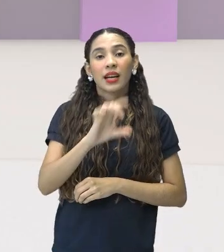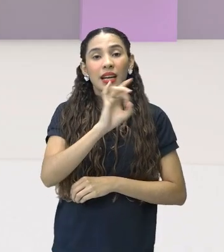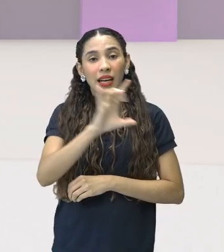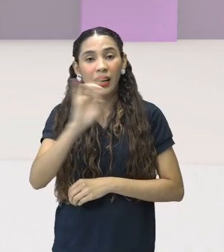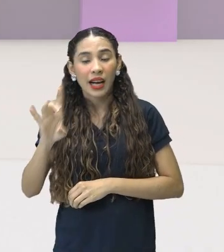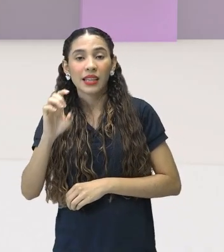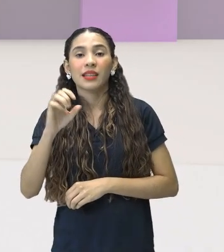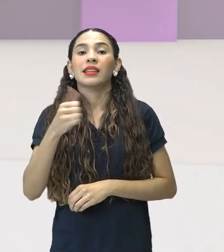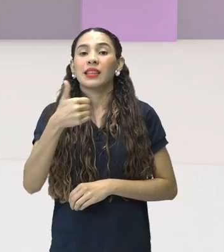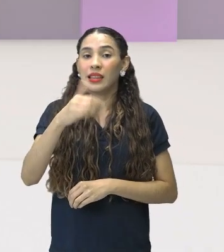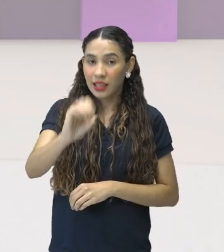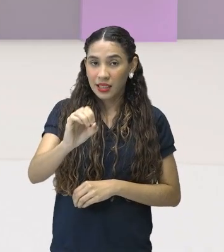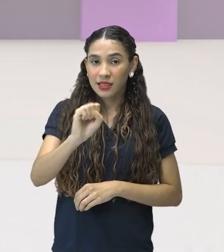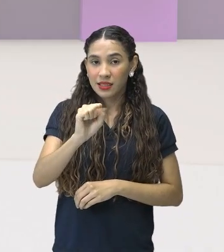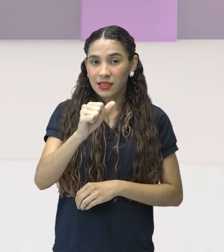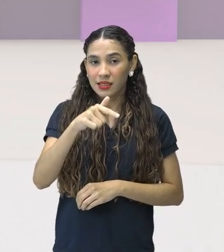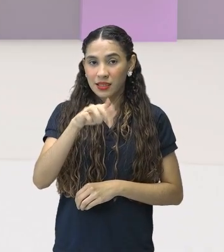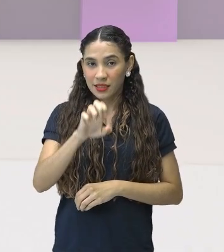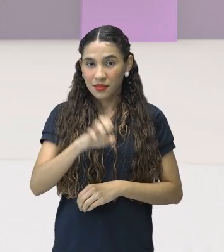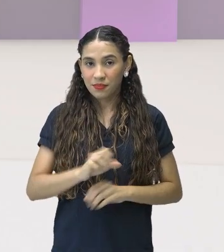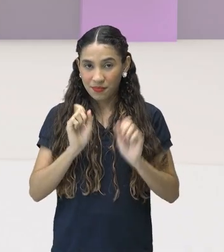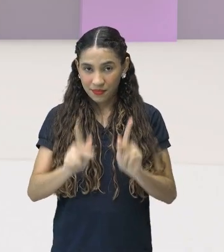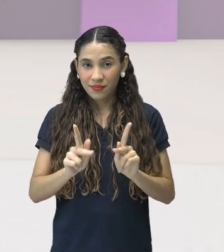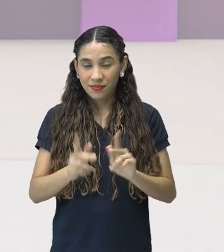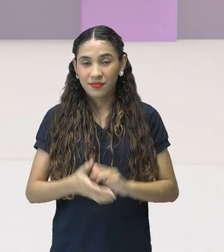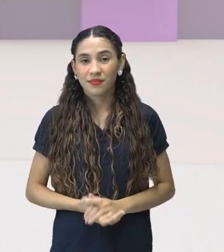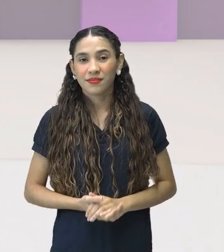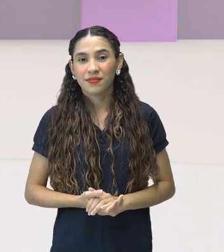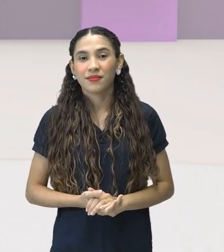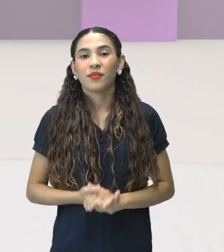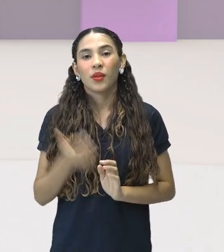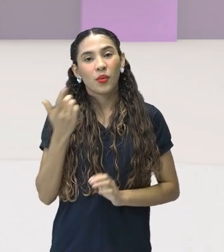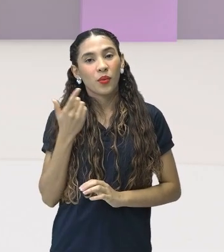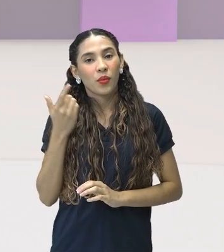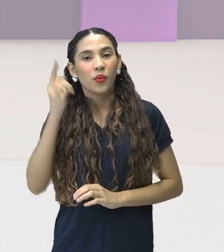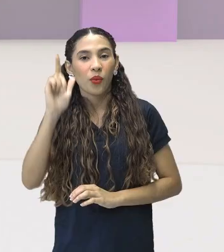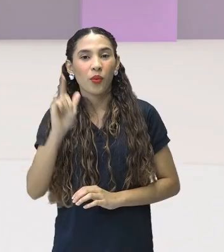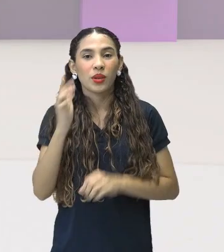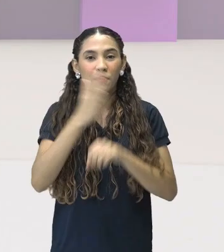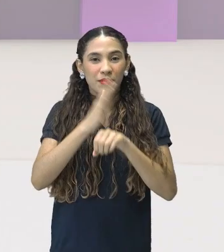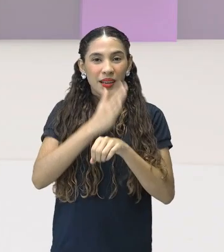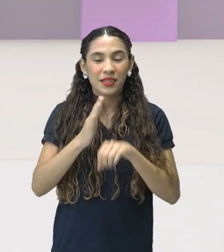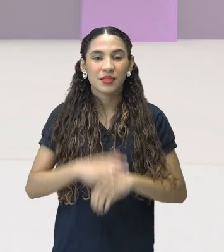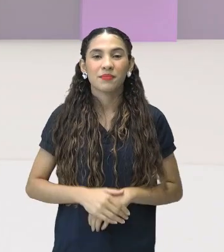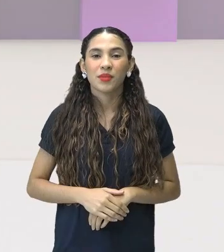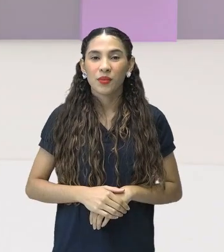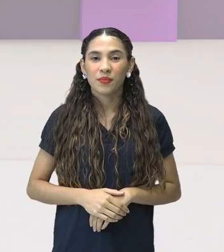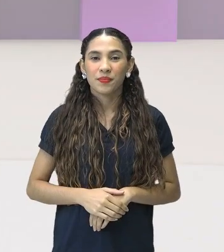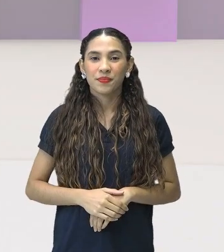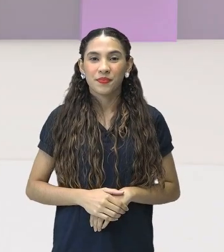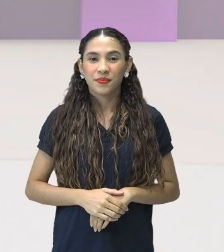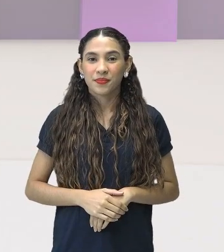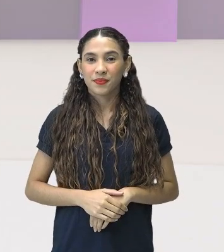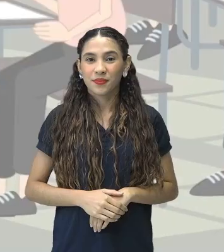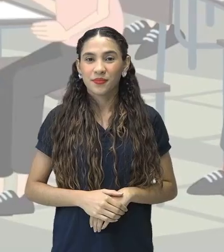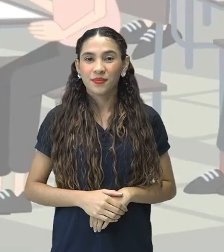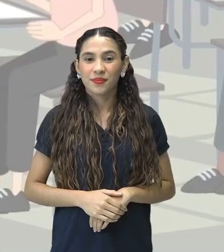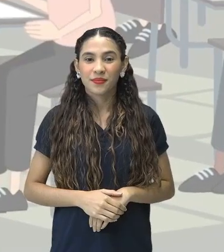cada 10 saques. Certinho? Vamos para outra aplicação, Outro exemplo. Vamos lá.